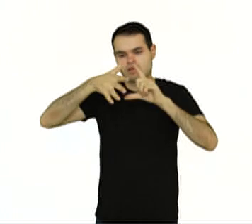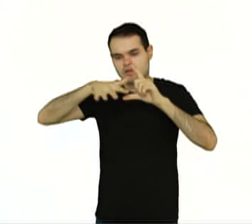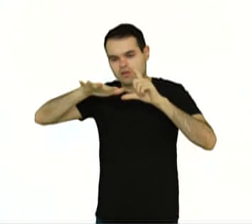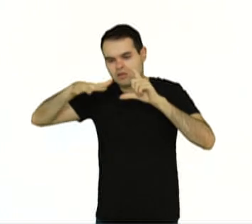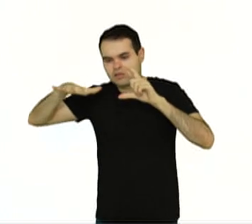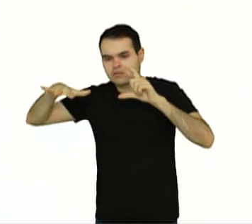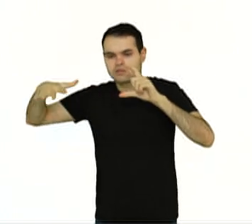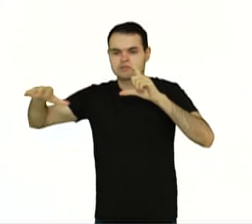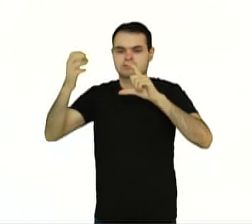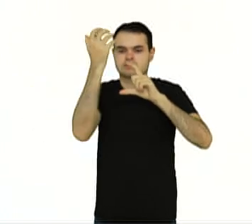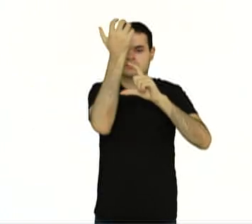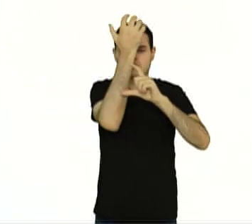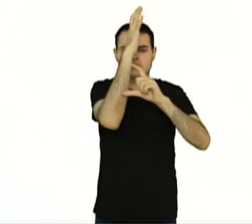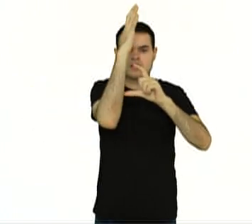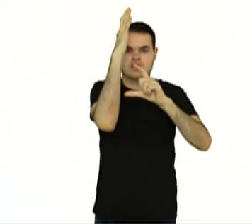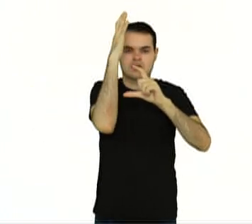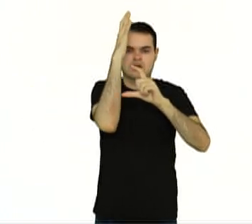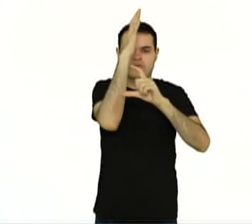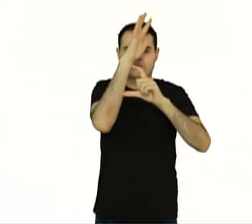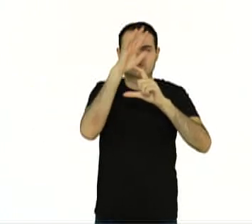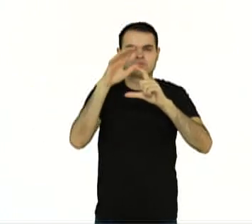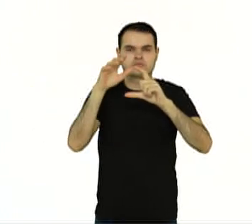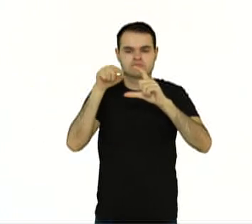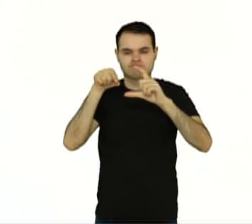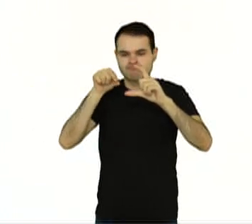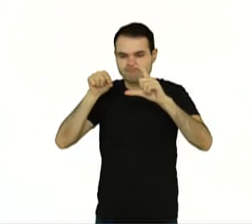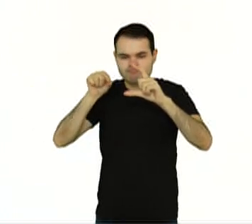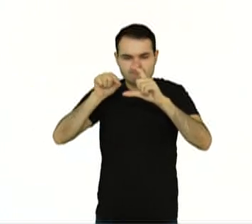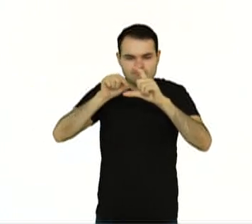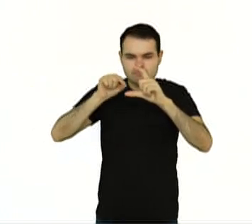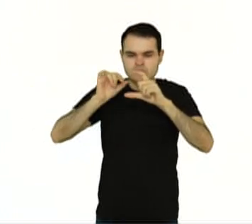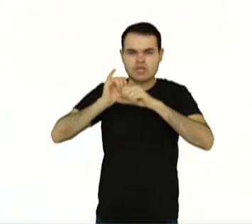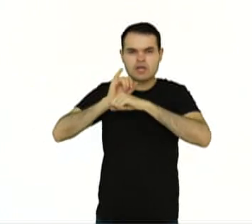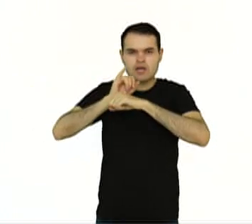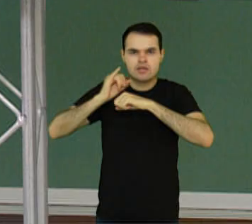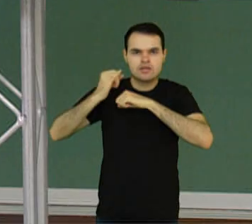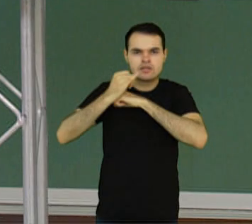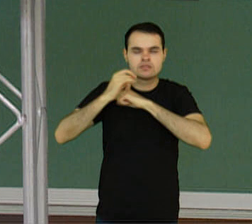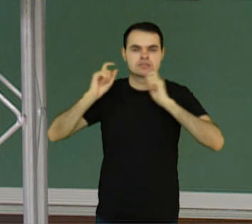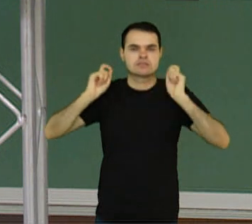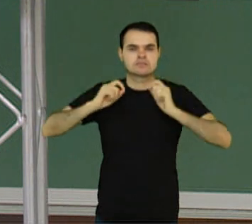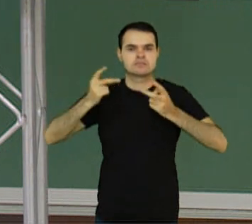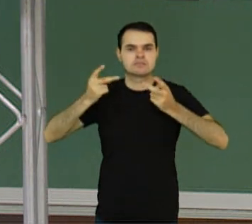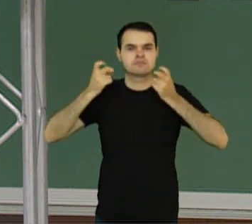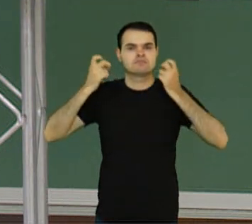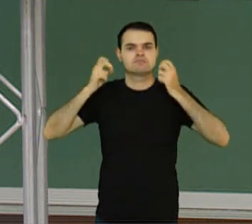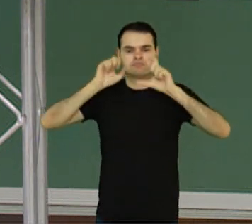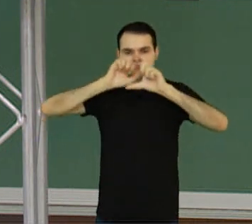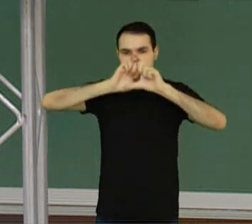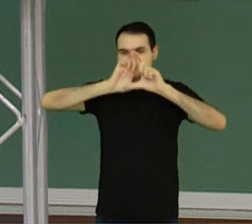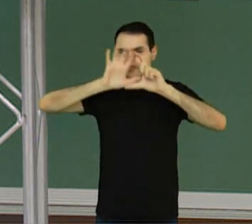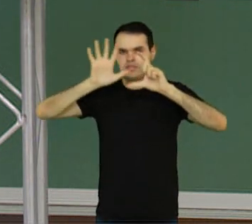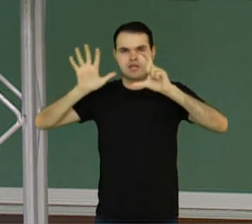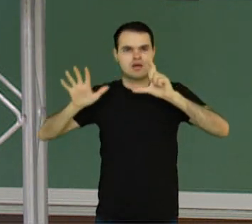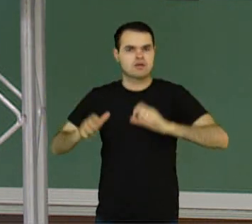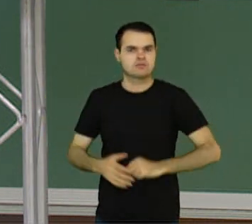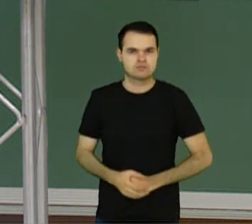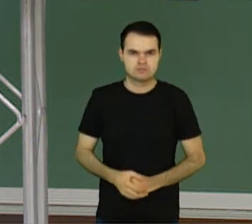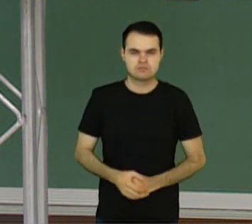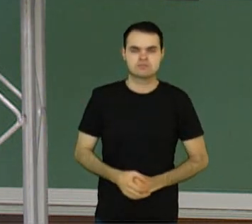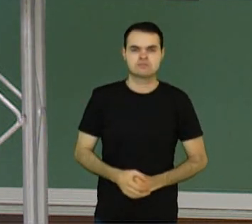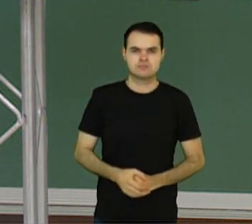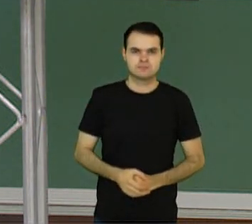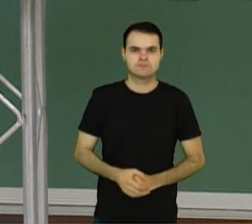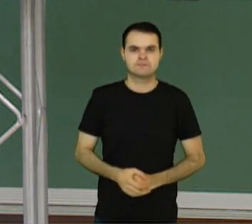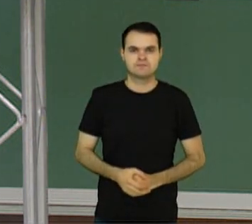árvores, as ondas, um pedaço do mar, até uma ilha. Ao fundo você consegue observar. Então, olha a clareza e a nitidez da imagem, certo?